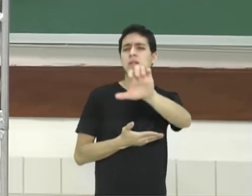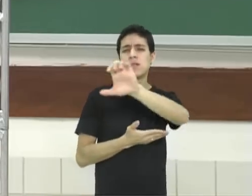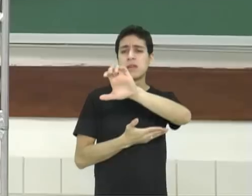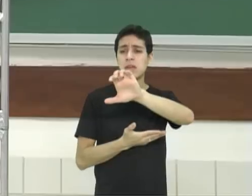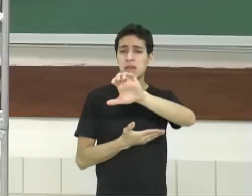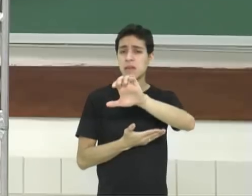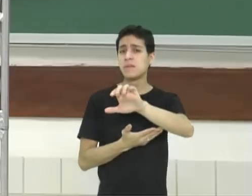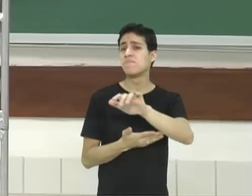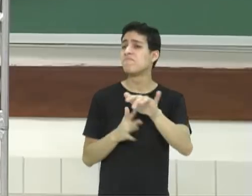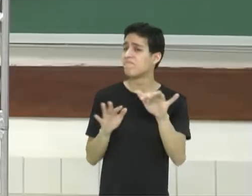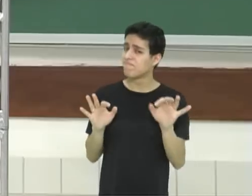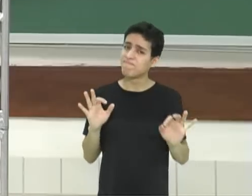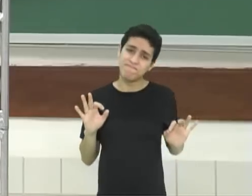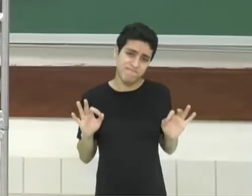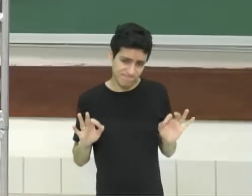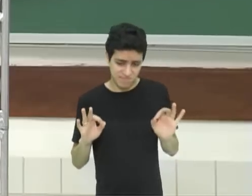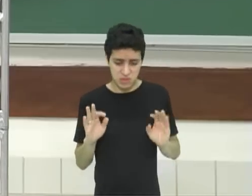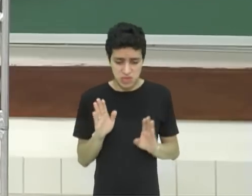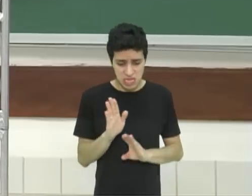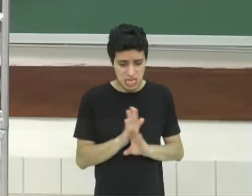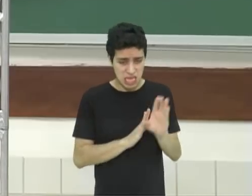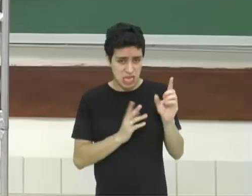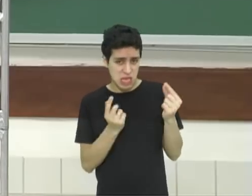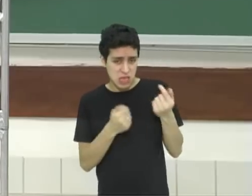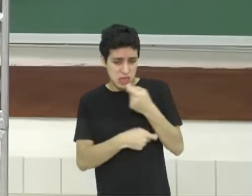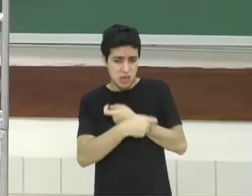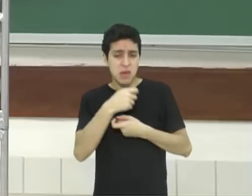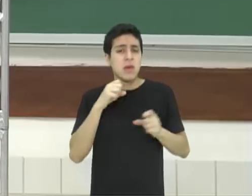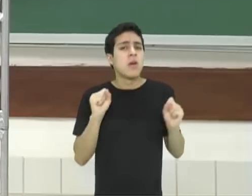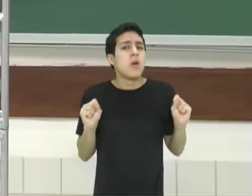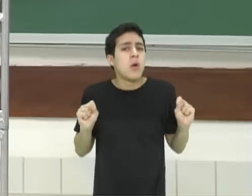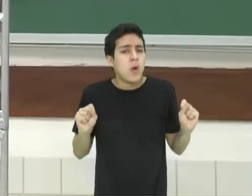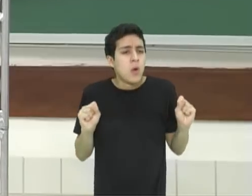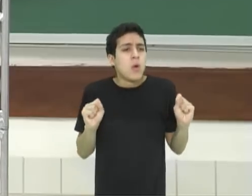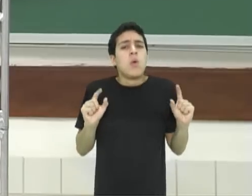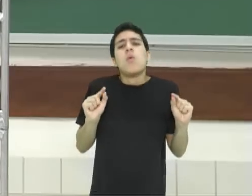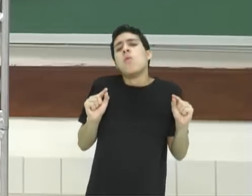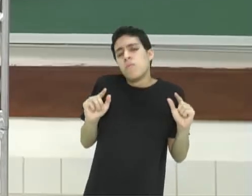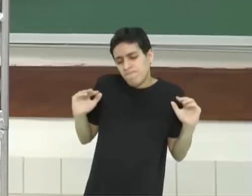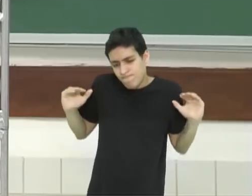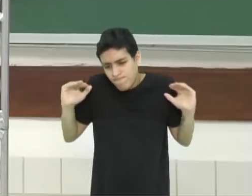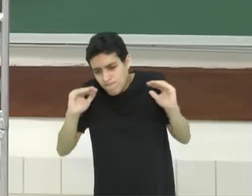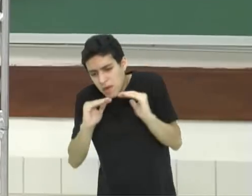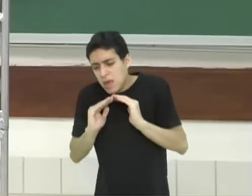confirma que o crescimento econômico pode sim ser sinônimo de